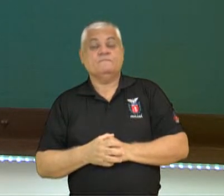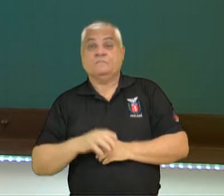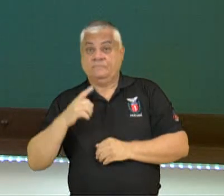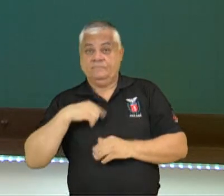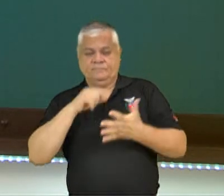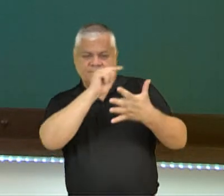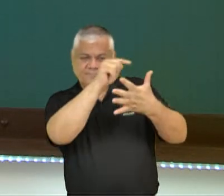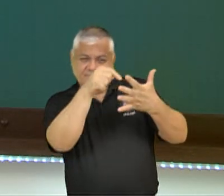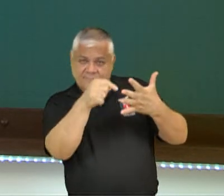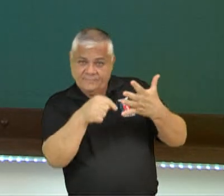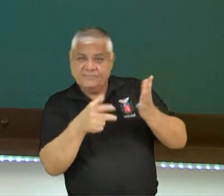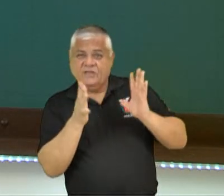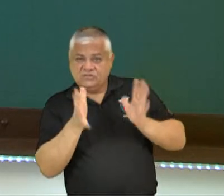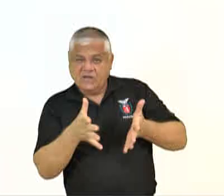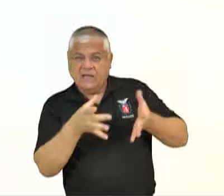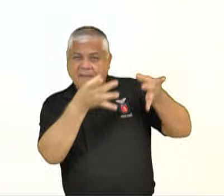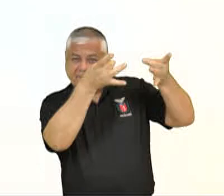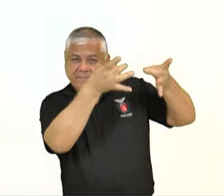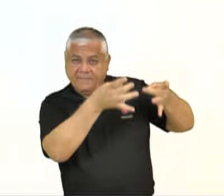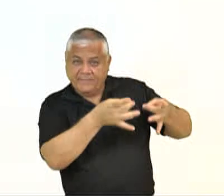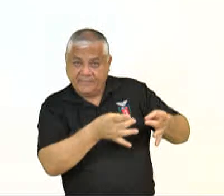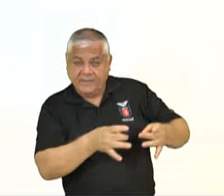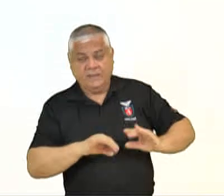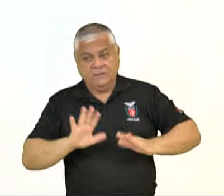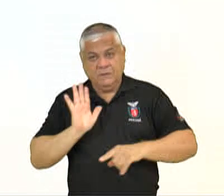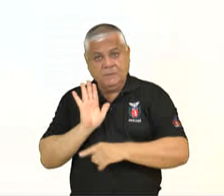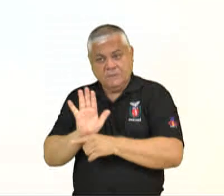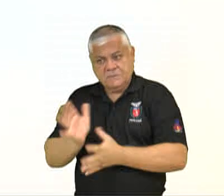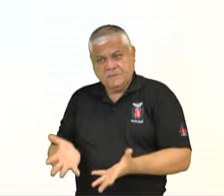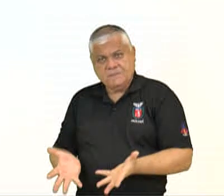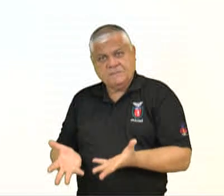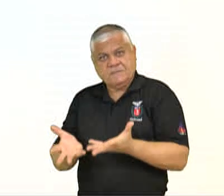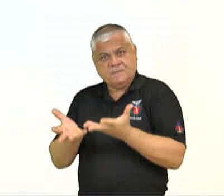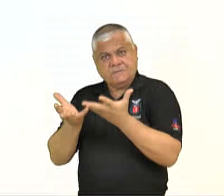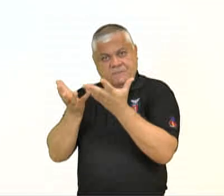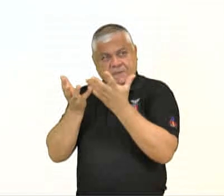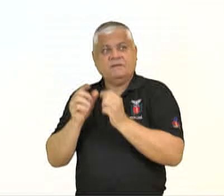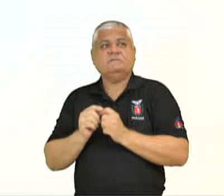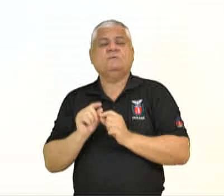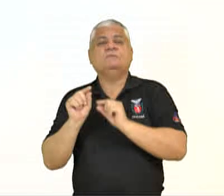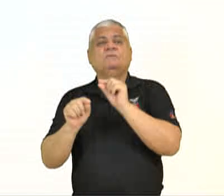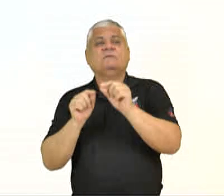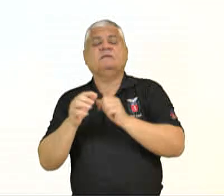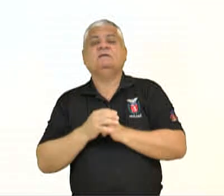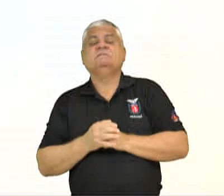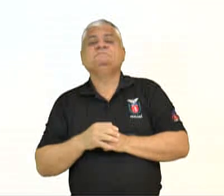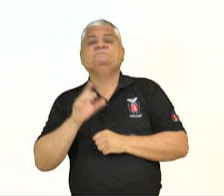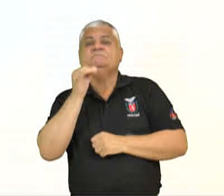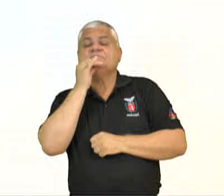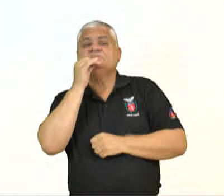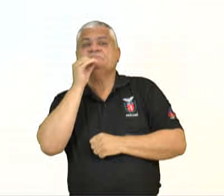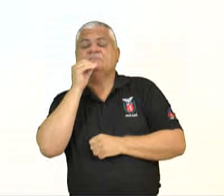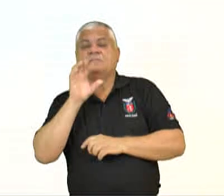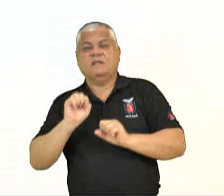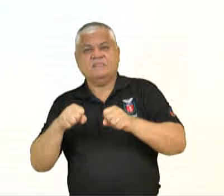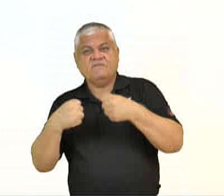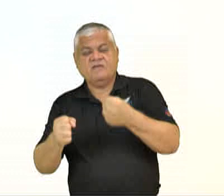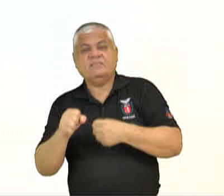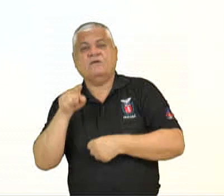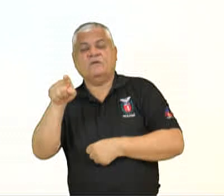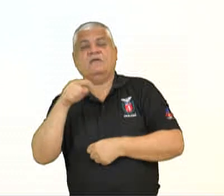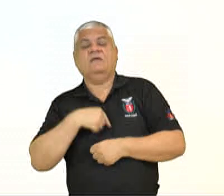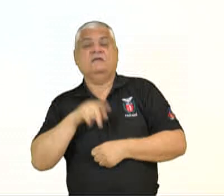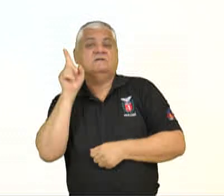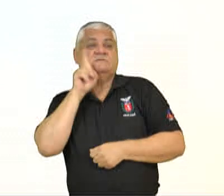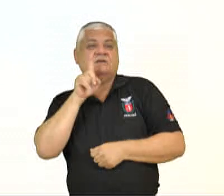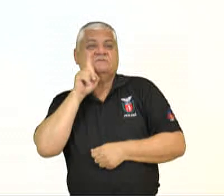desses fatores que contribuíram para o crescimento e ascensão dos Estados Unidos, para defender então seus interesses, os Estados